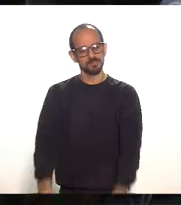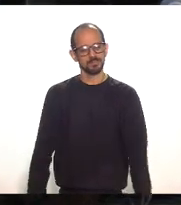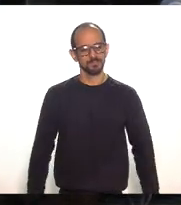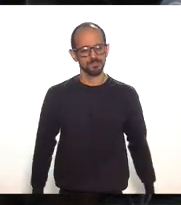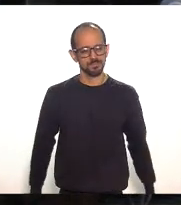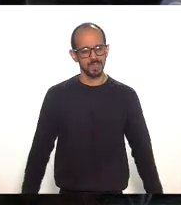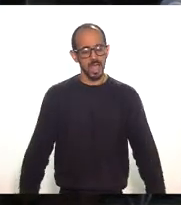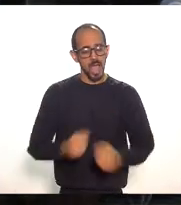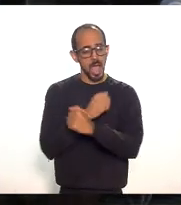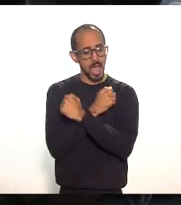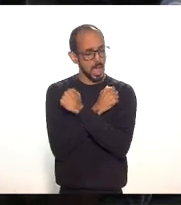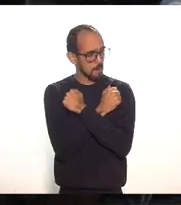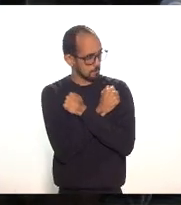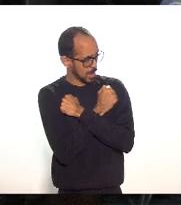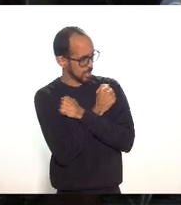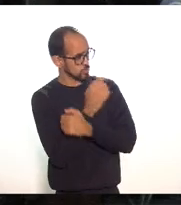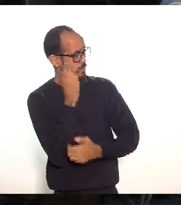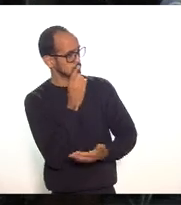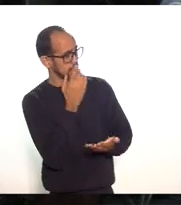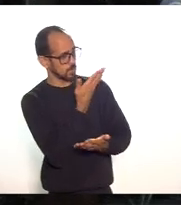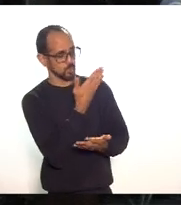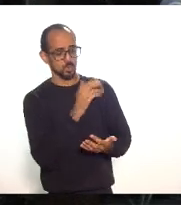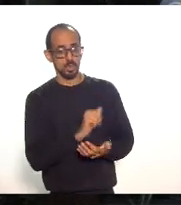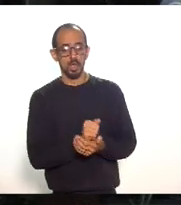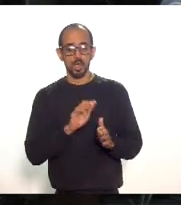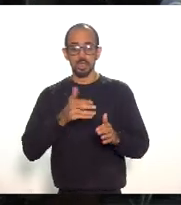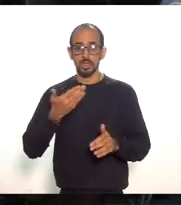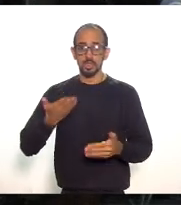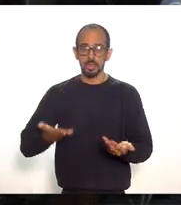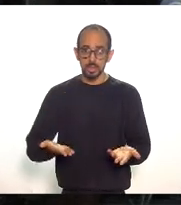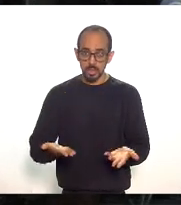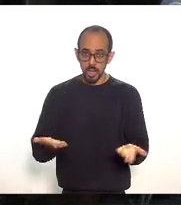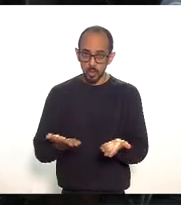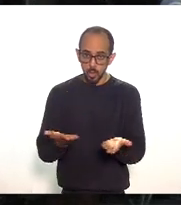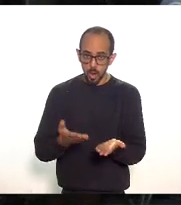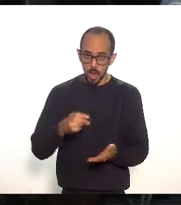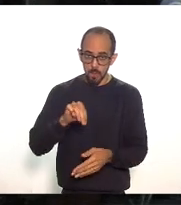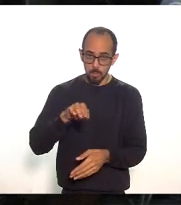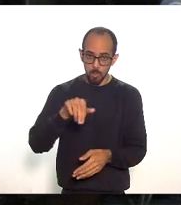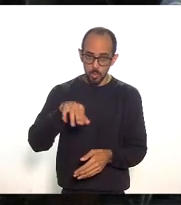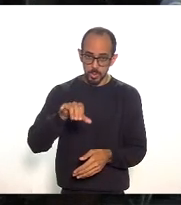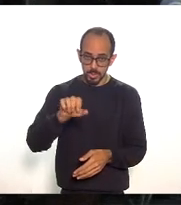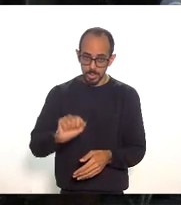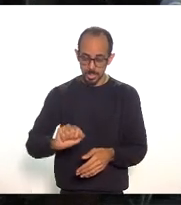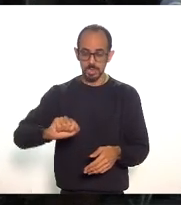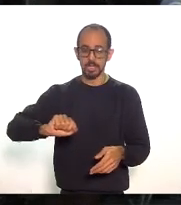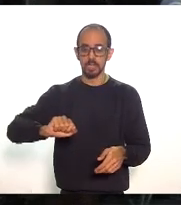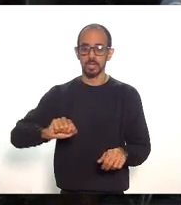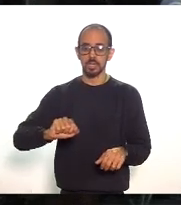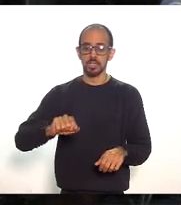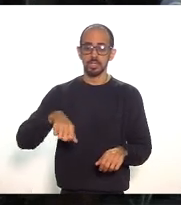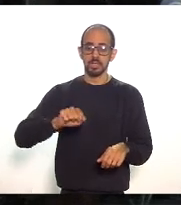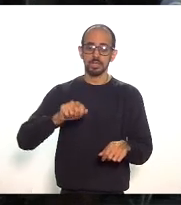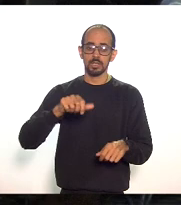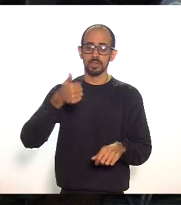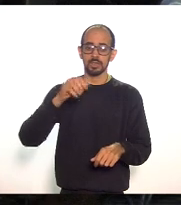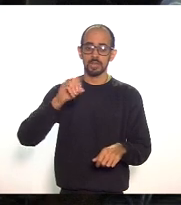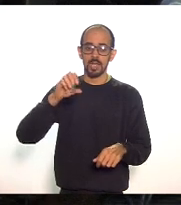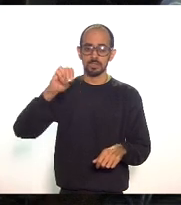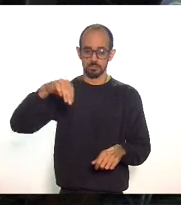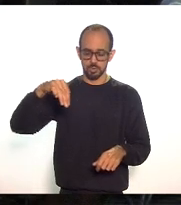Nobre deputado. A próxima oradora inscrita é a nobre deputada Mônica Francisco. Vossa Excelência dispõe de 10 minutos no